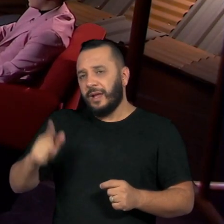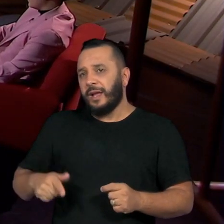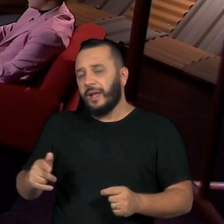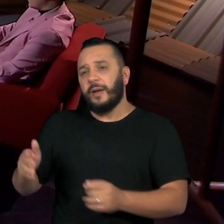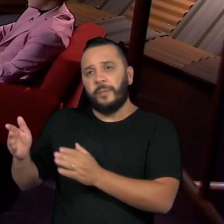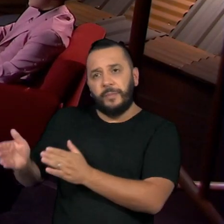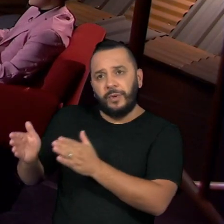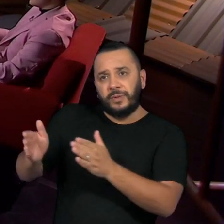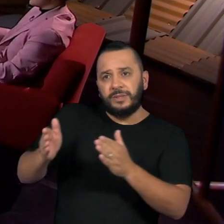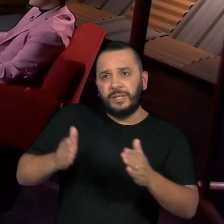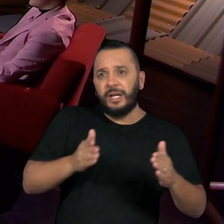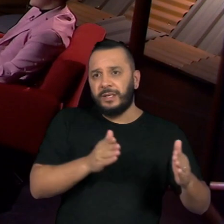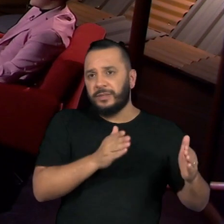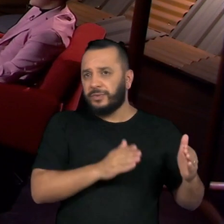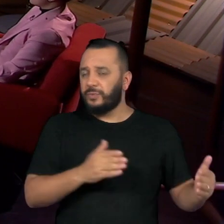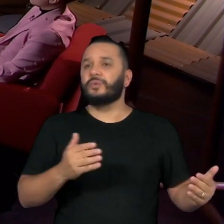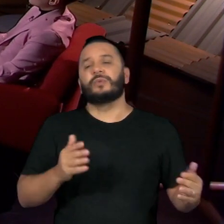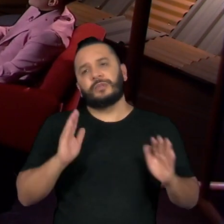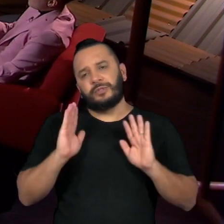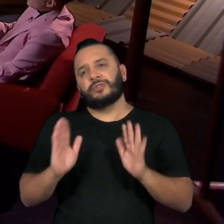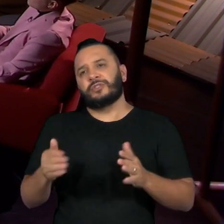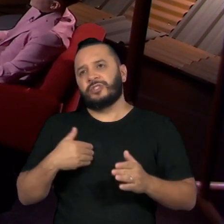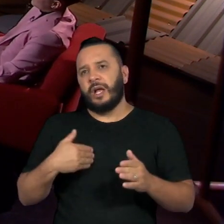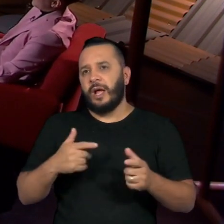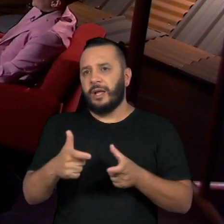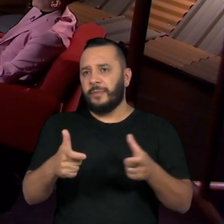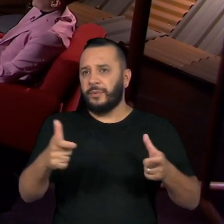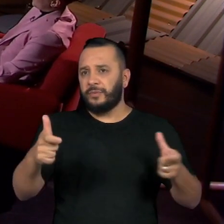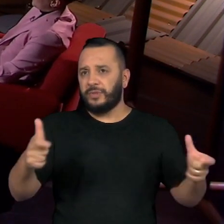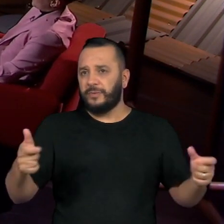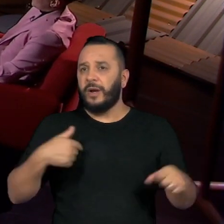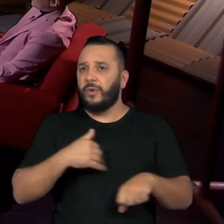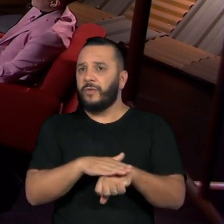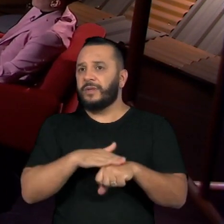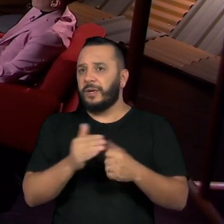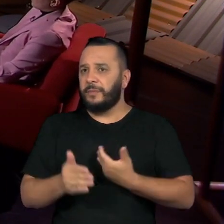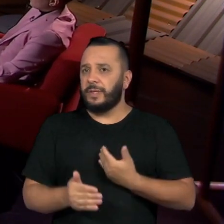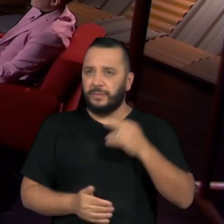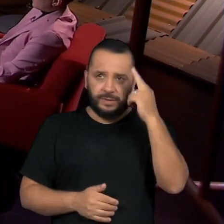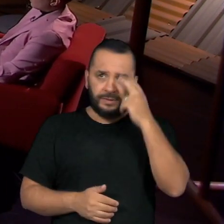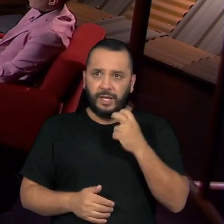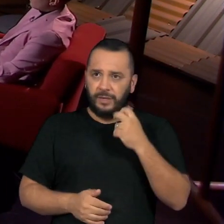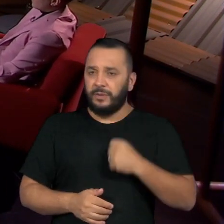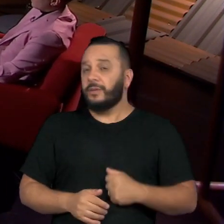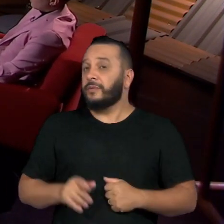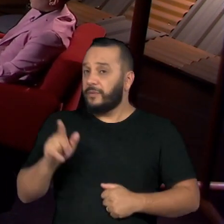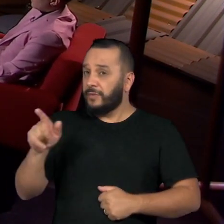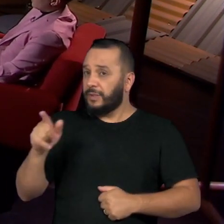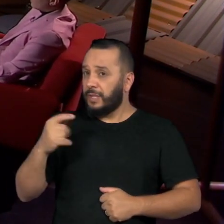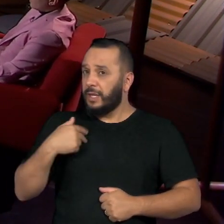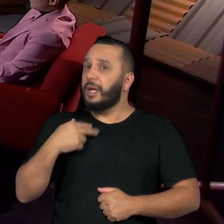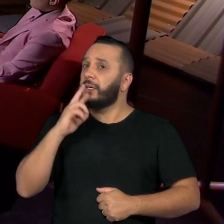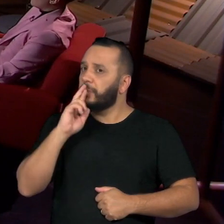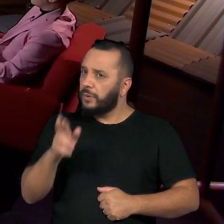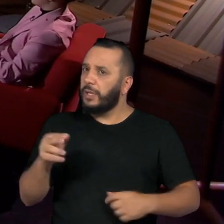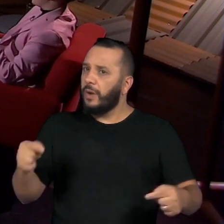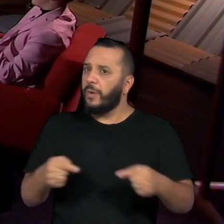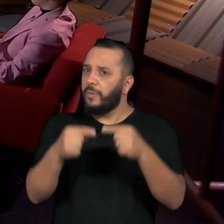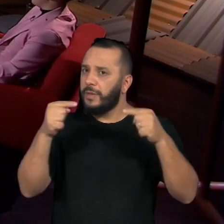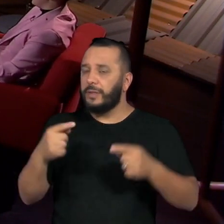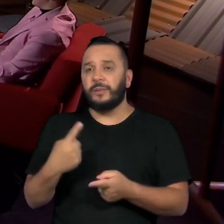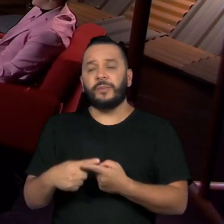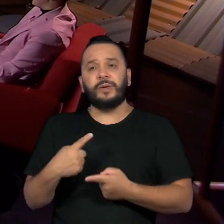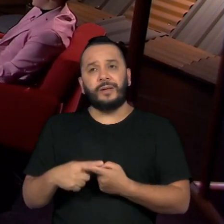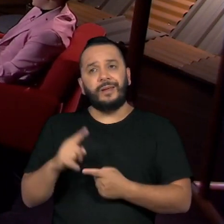reprodutivo. Sim. E aí eu conversei com um amigo meu que é cego. E ele falou, eu acho que você faz muito bem em responder isso, porque